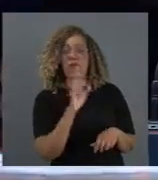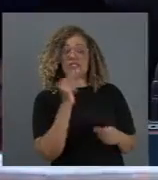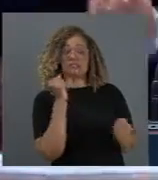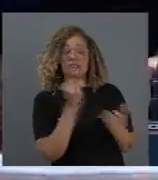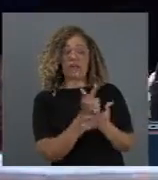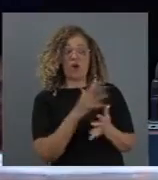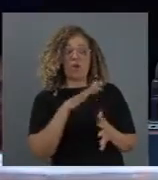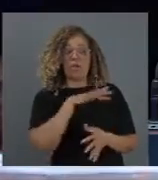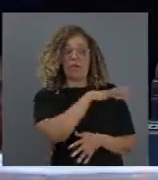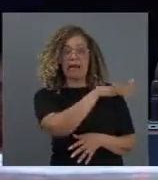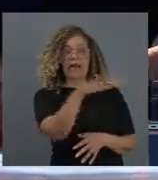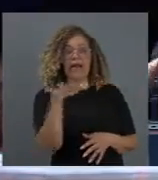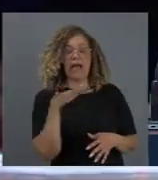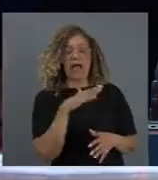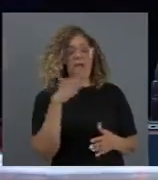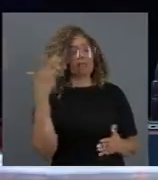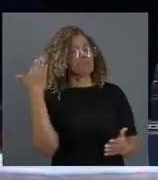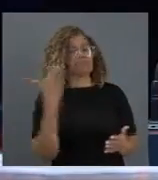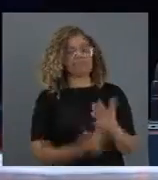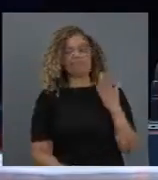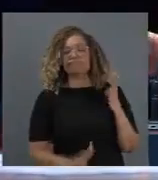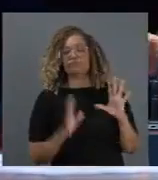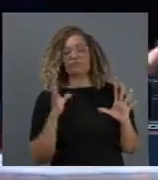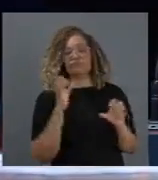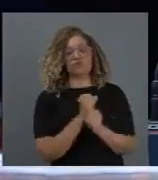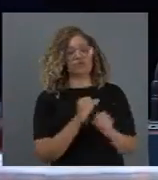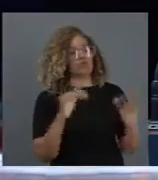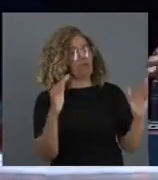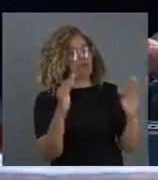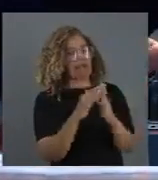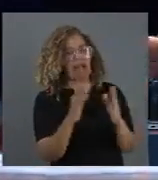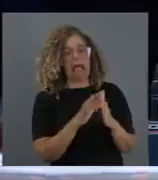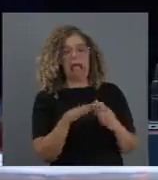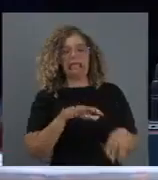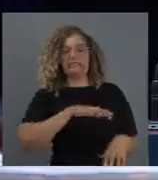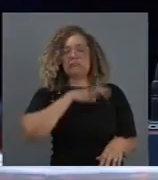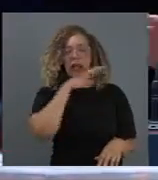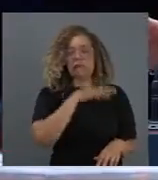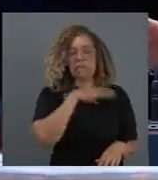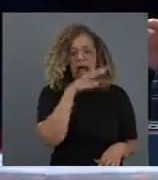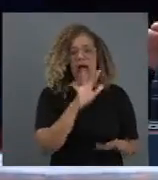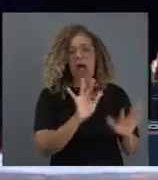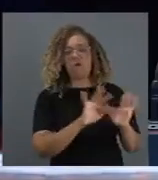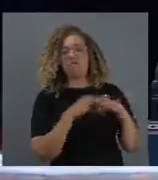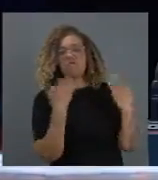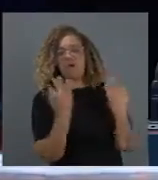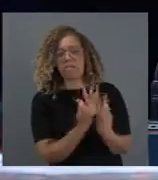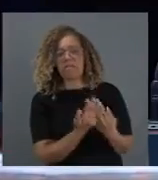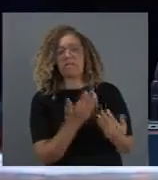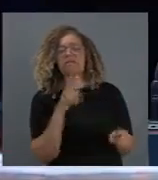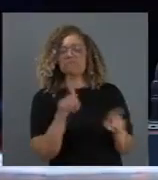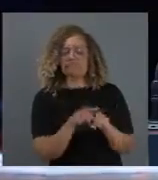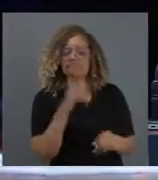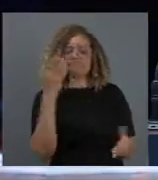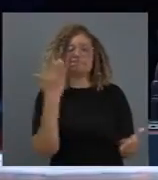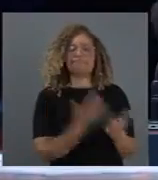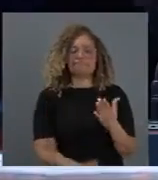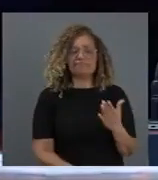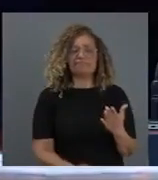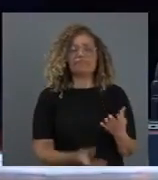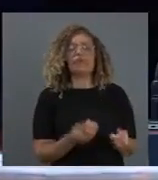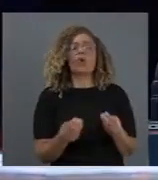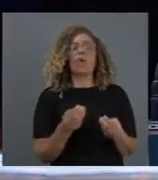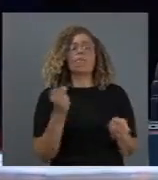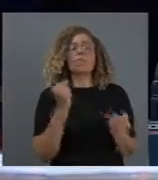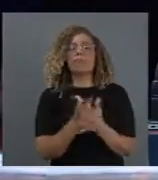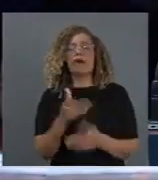essa propriedade. Perdi tudo. É casa, é os animais, familiares também perderam. E como é que eu vou pagar